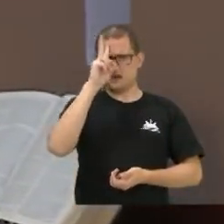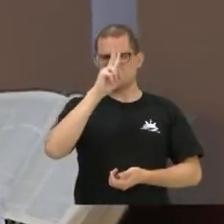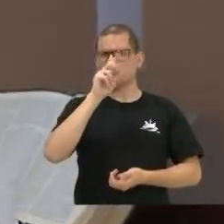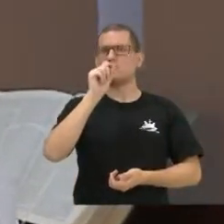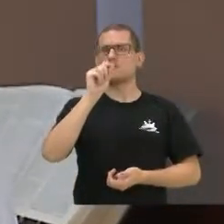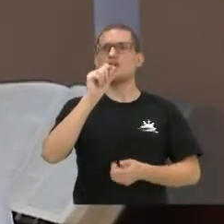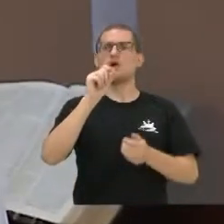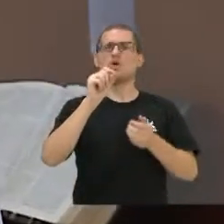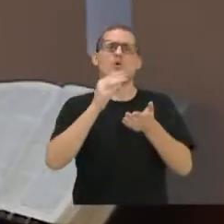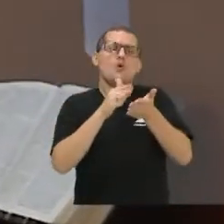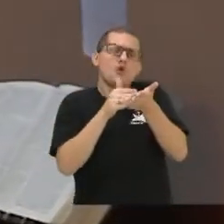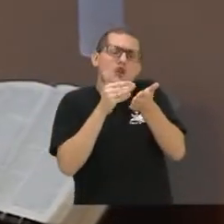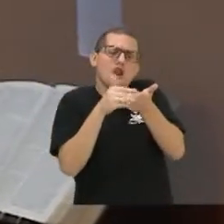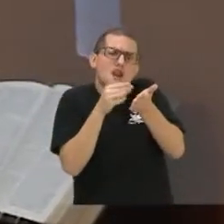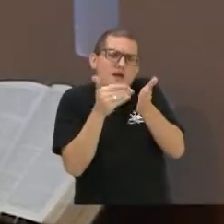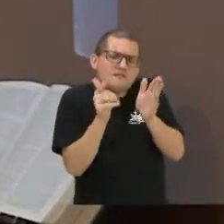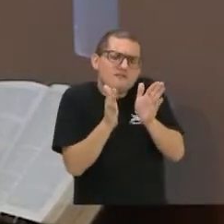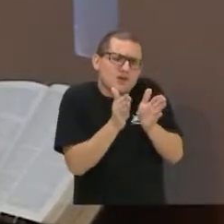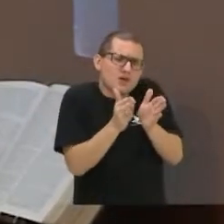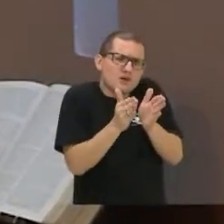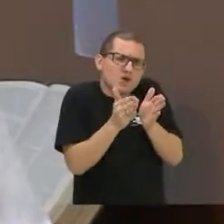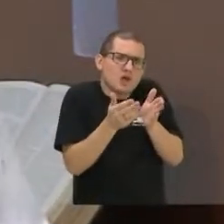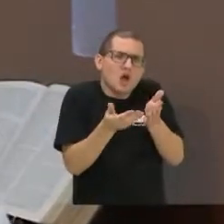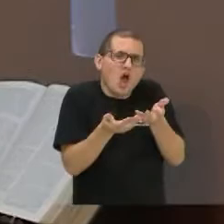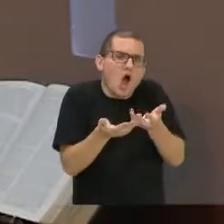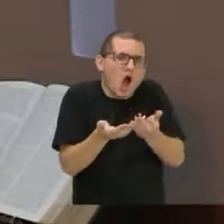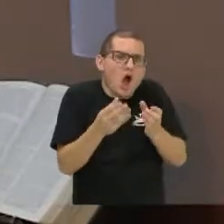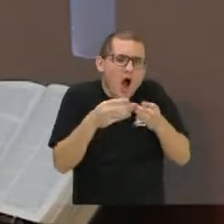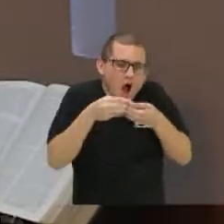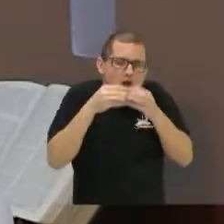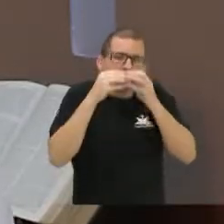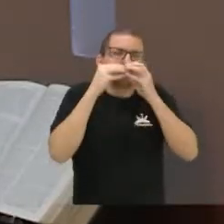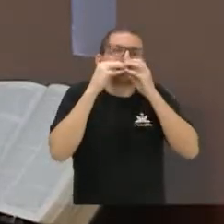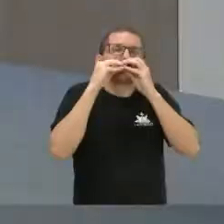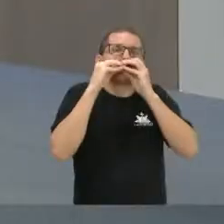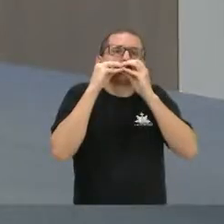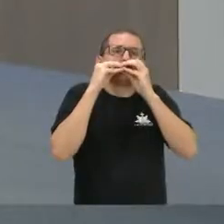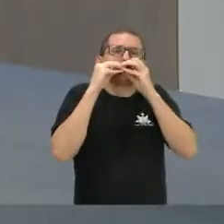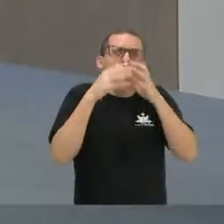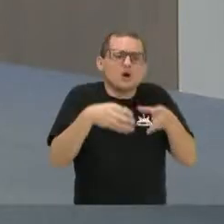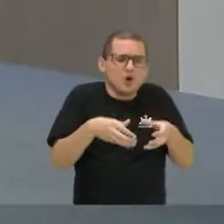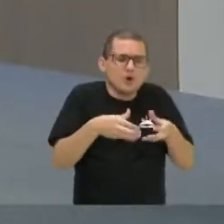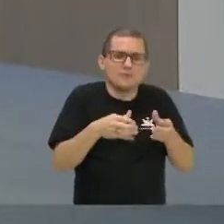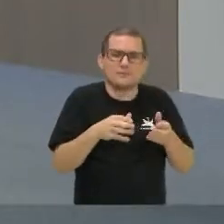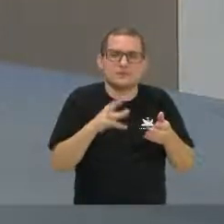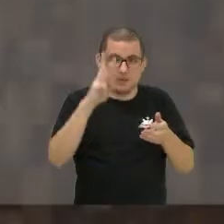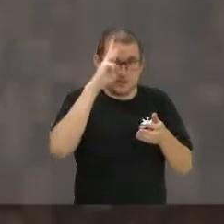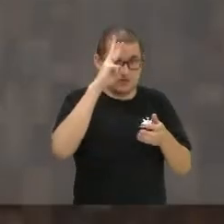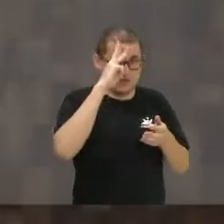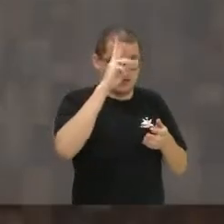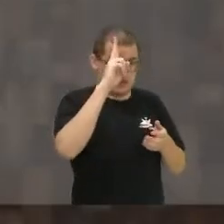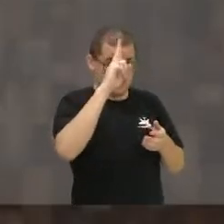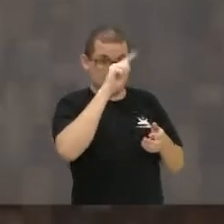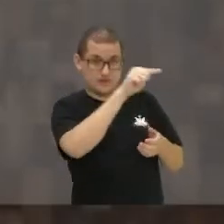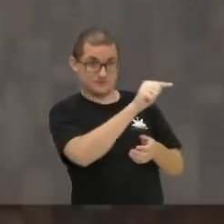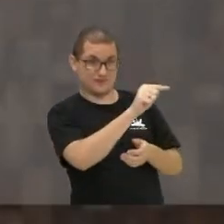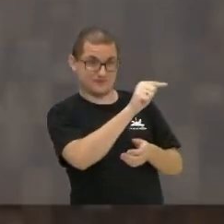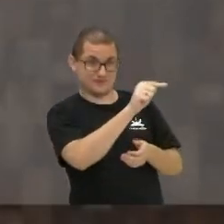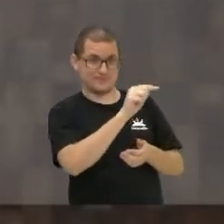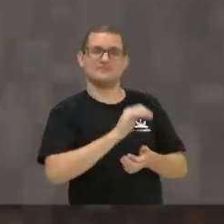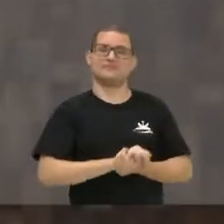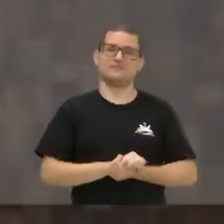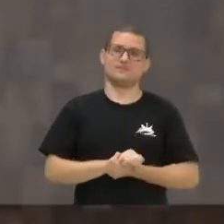do livrinho engolido o que nós vimos da outra vez que o william acordou